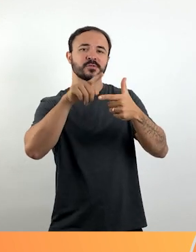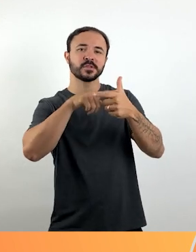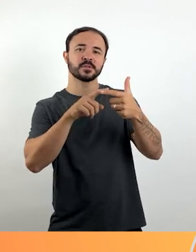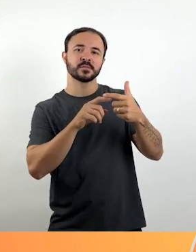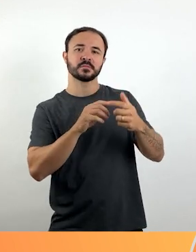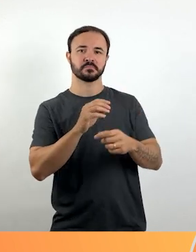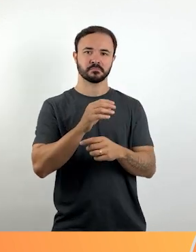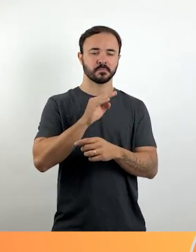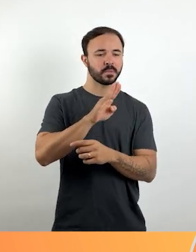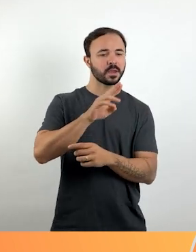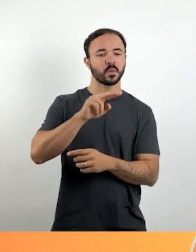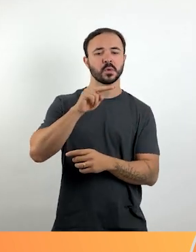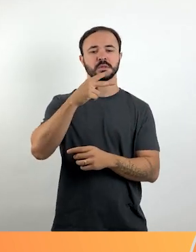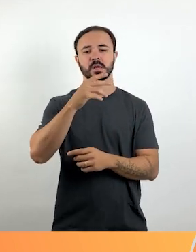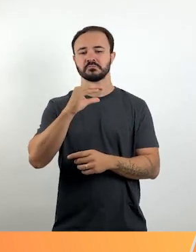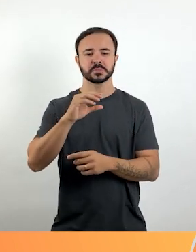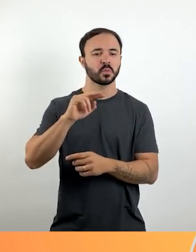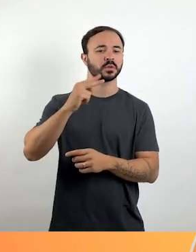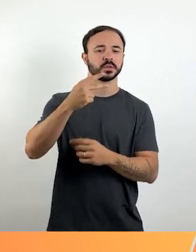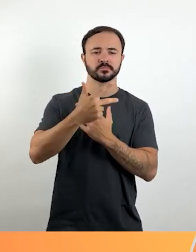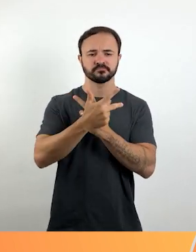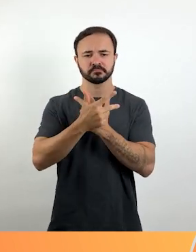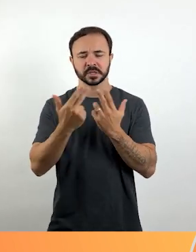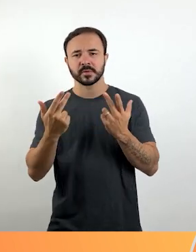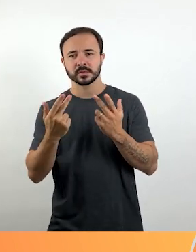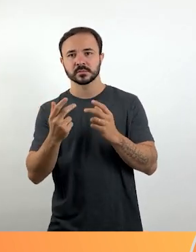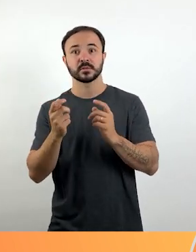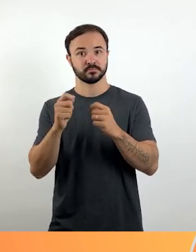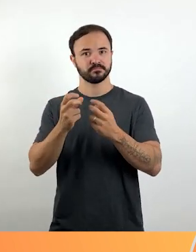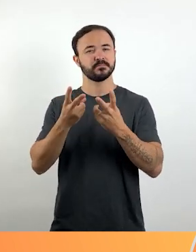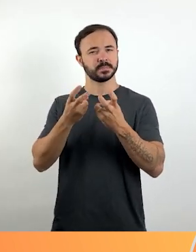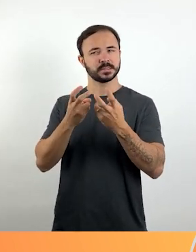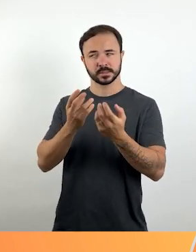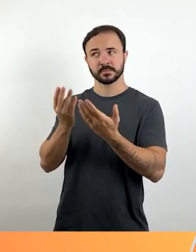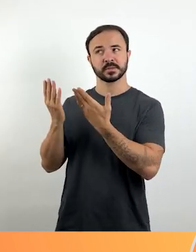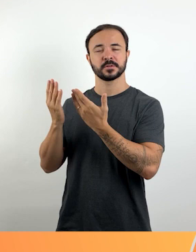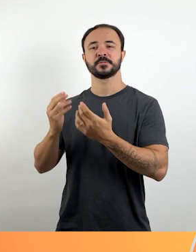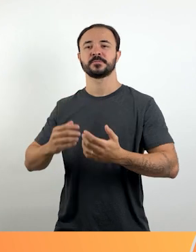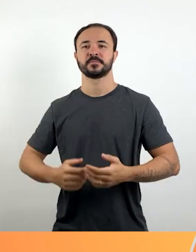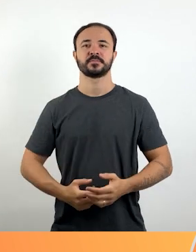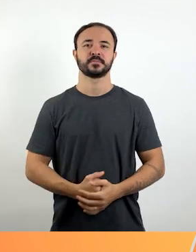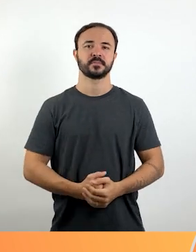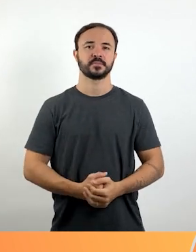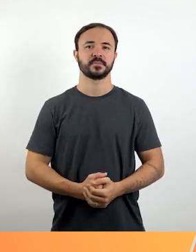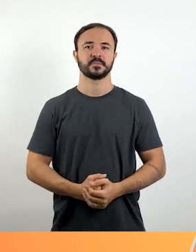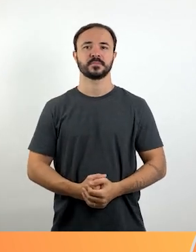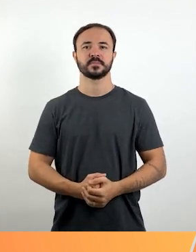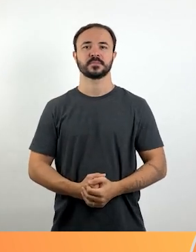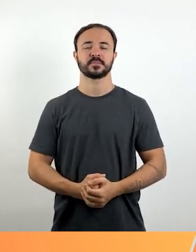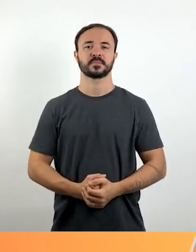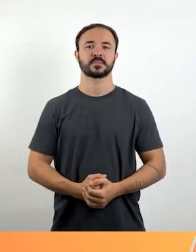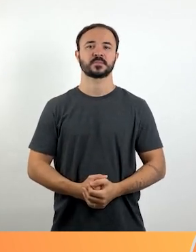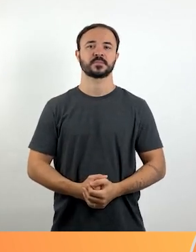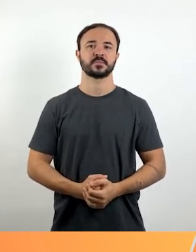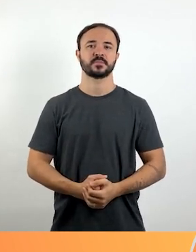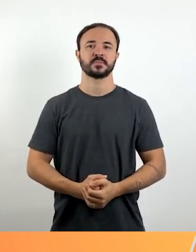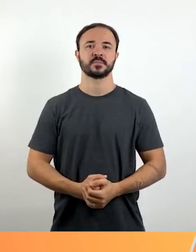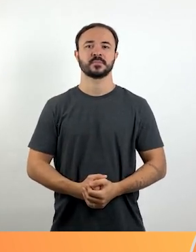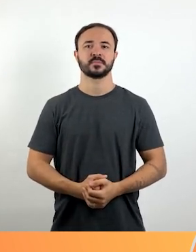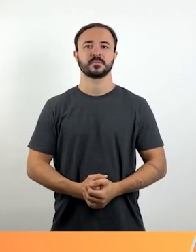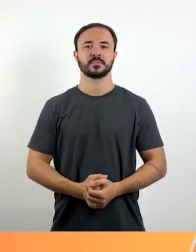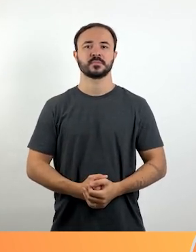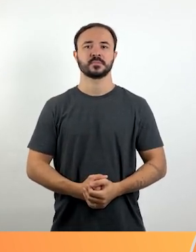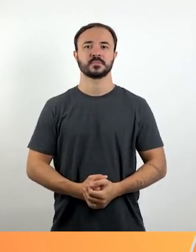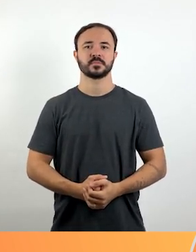b quadrado daqui sai. E fica só a quadrado, c quadrado,